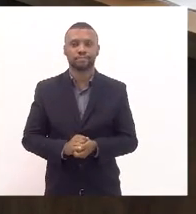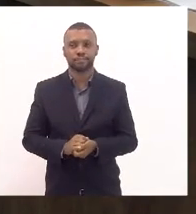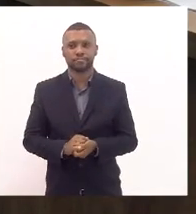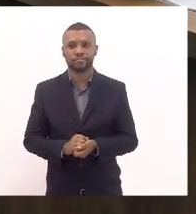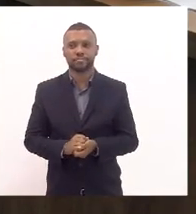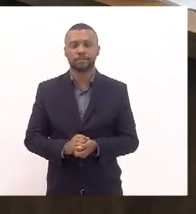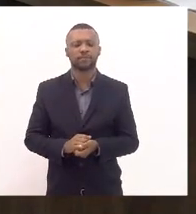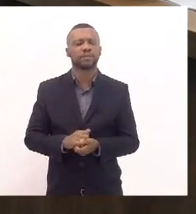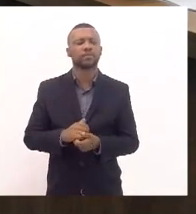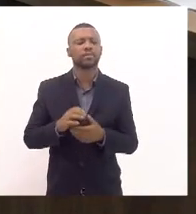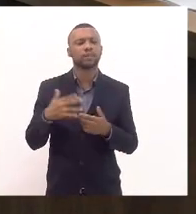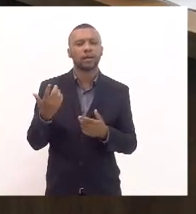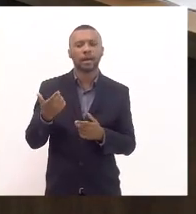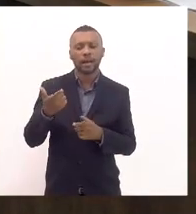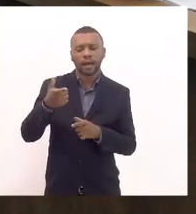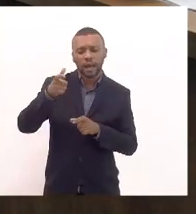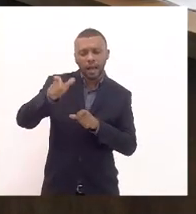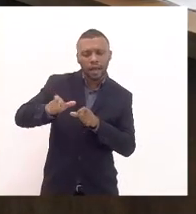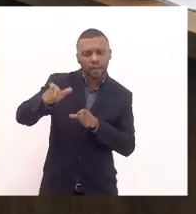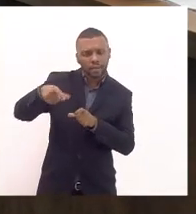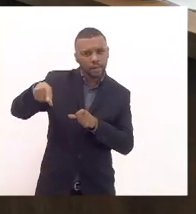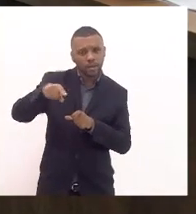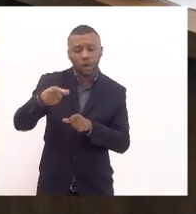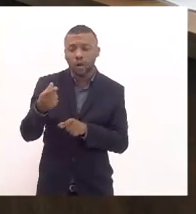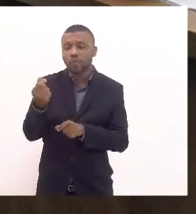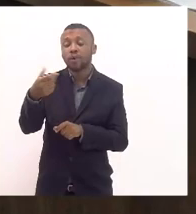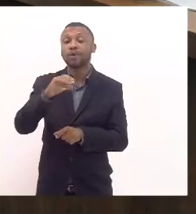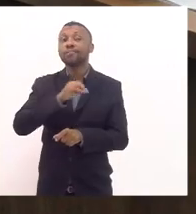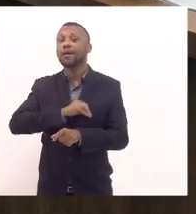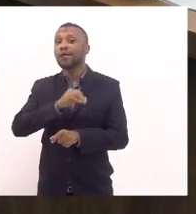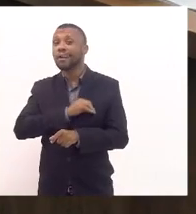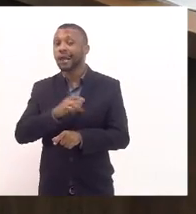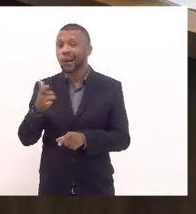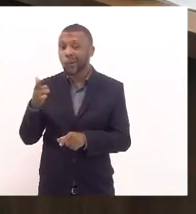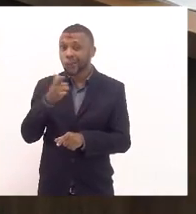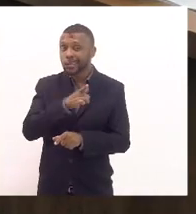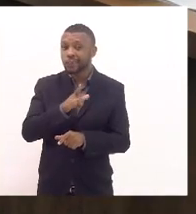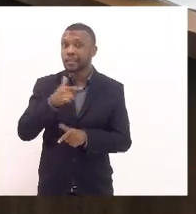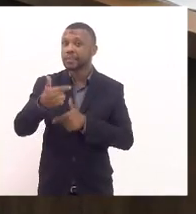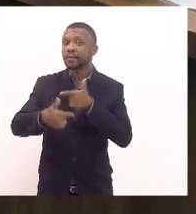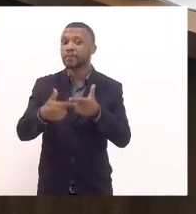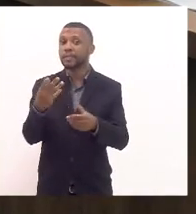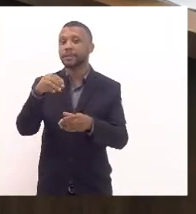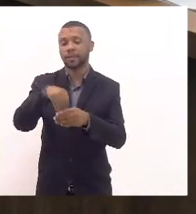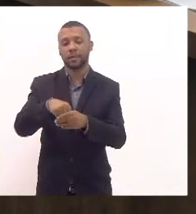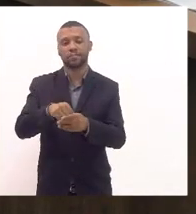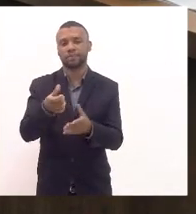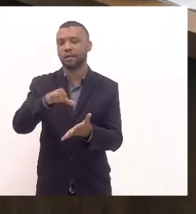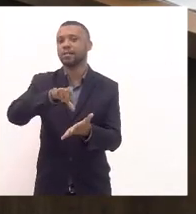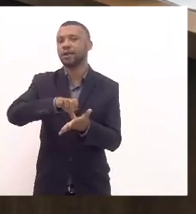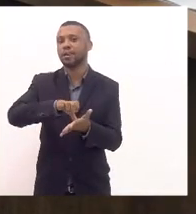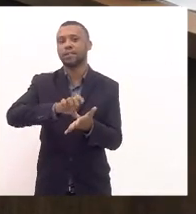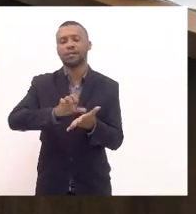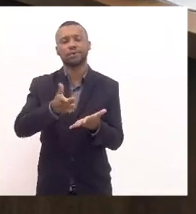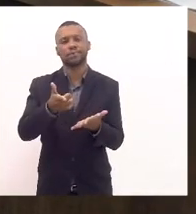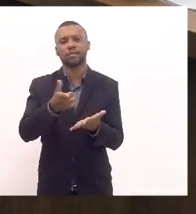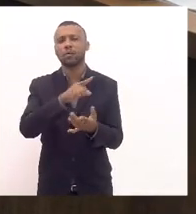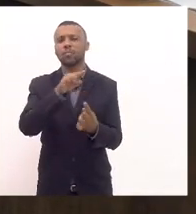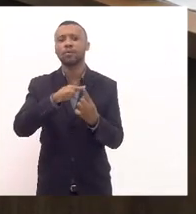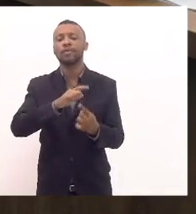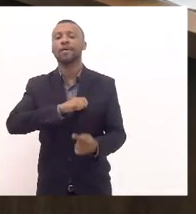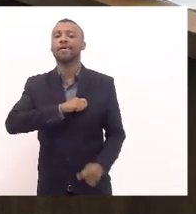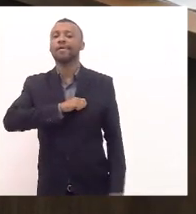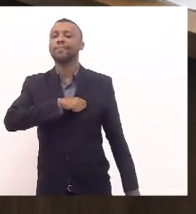que essas pessoas ganham para listar estar ali dentro e